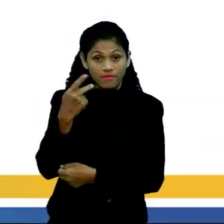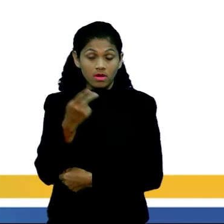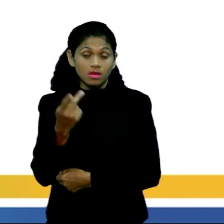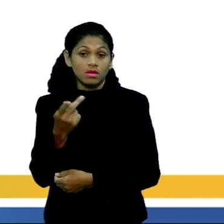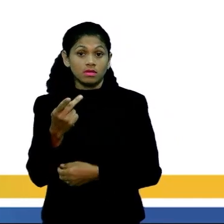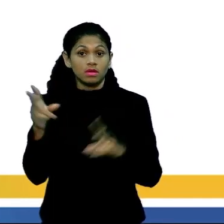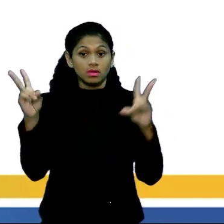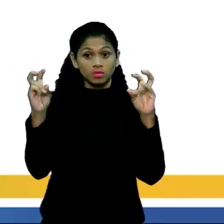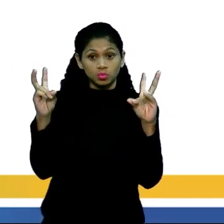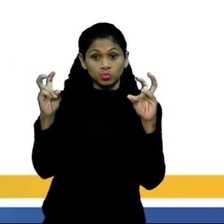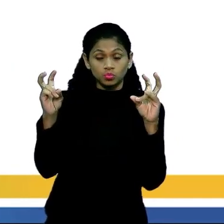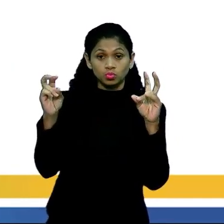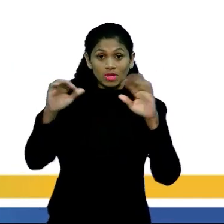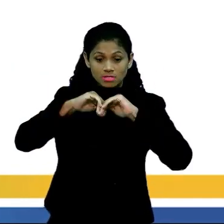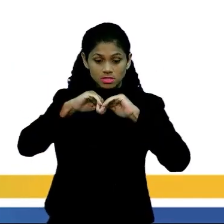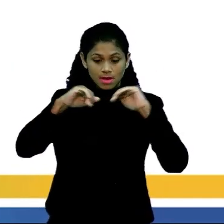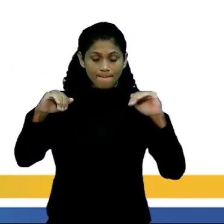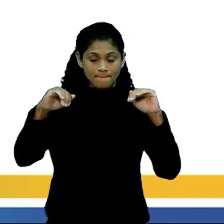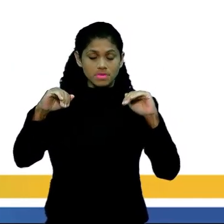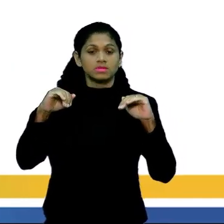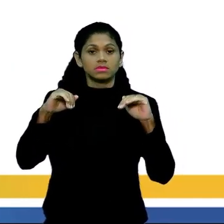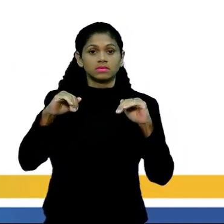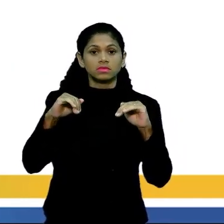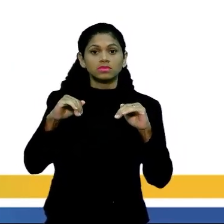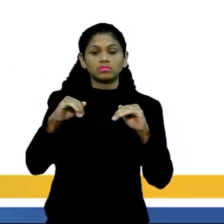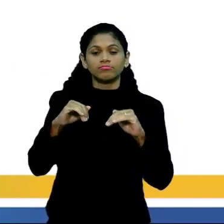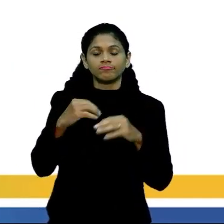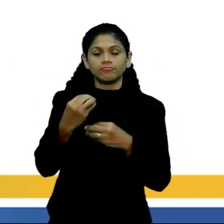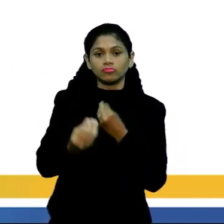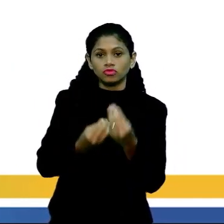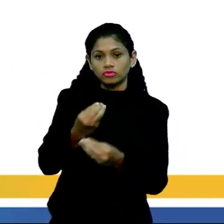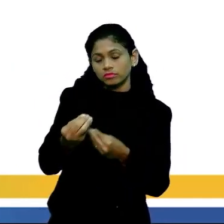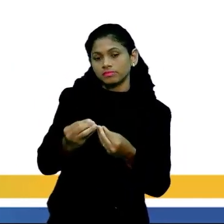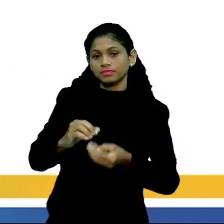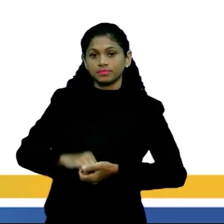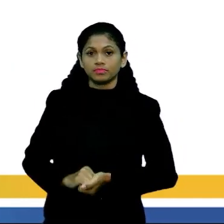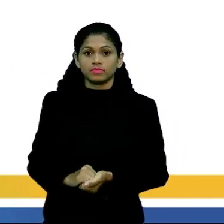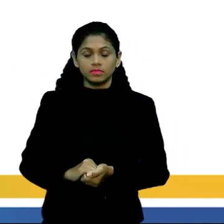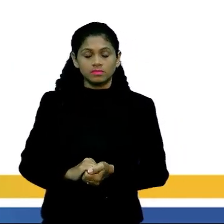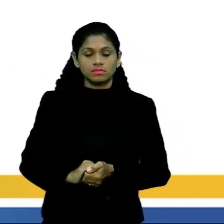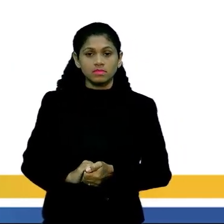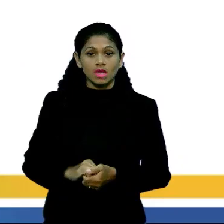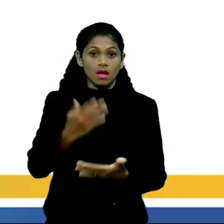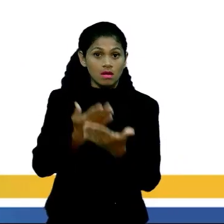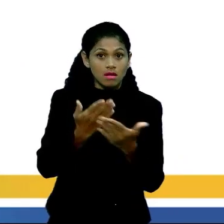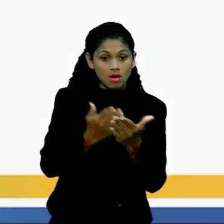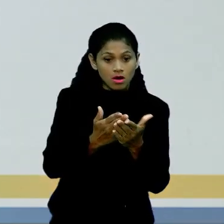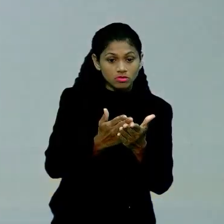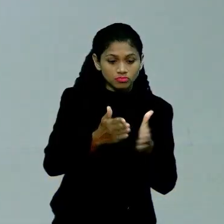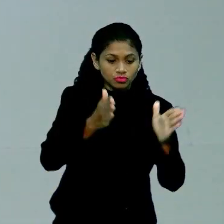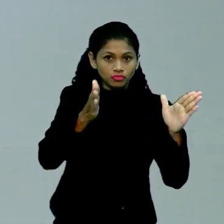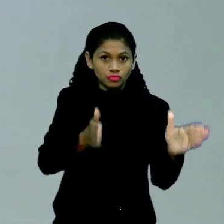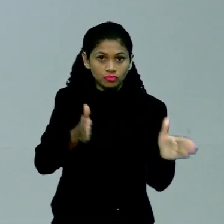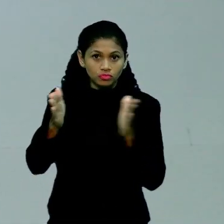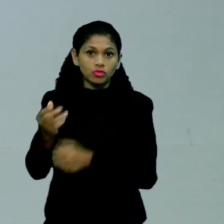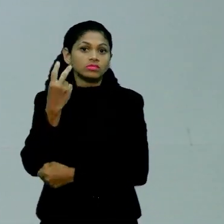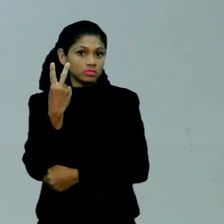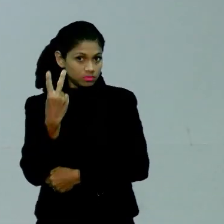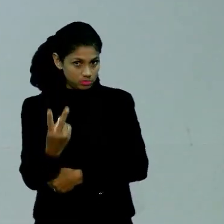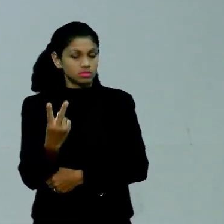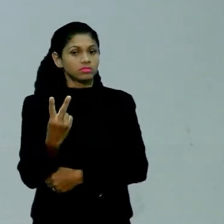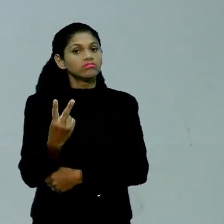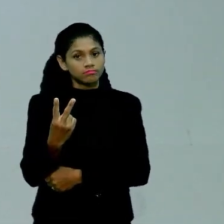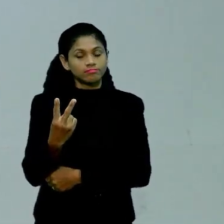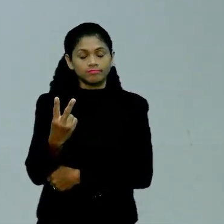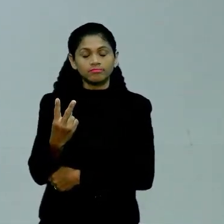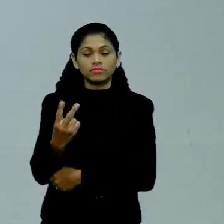sobre separação de misturas, parte 1. Essa aula ela vai ser dividida em duas etapas, porque separação de